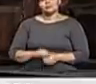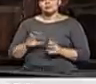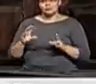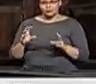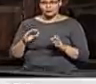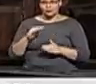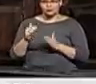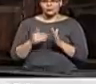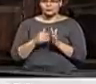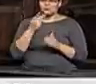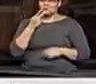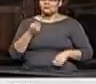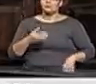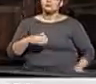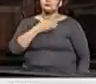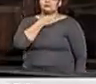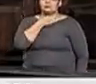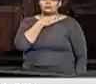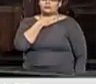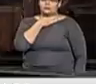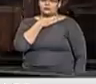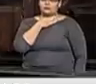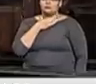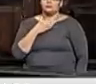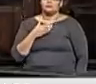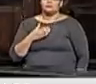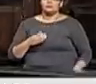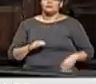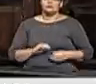Todos falaram em crise.